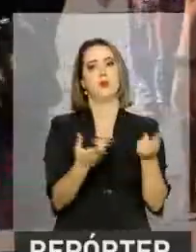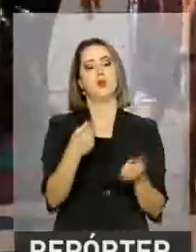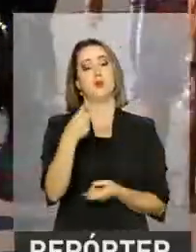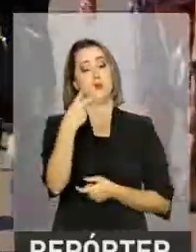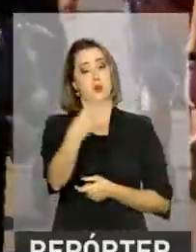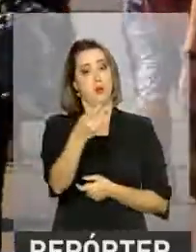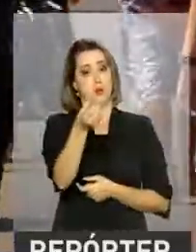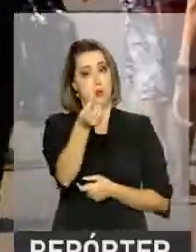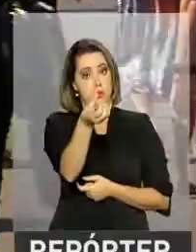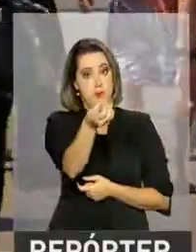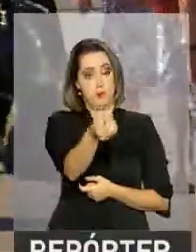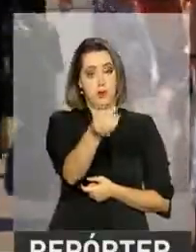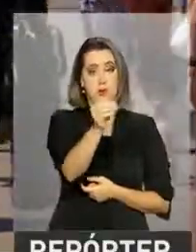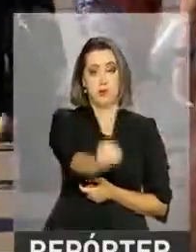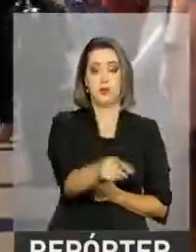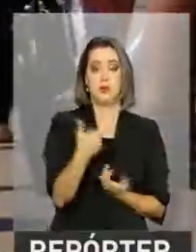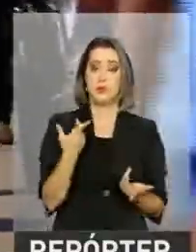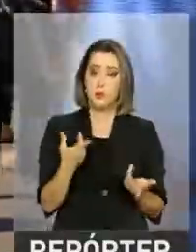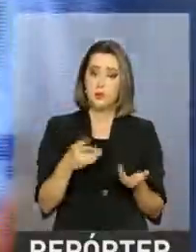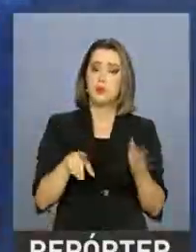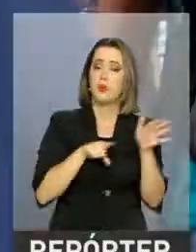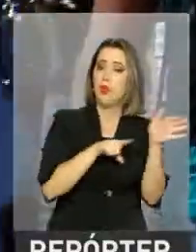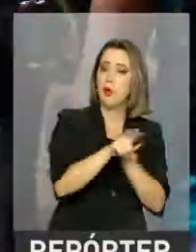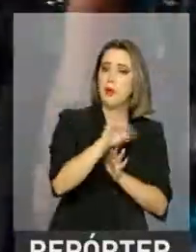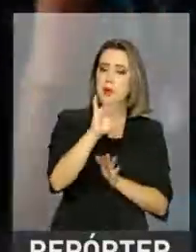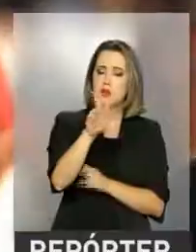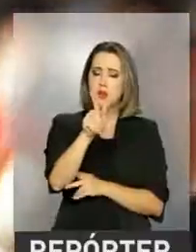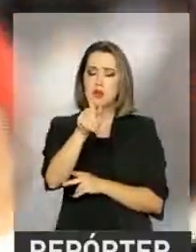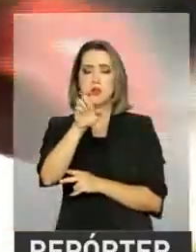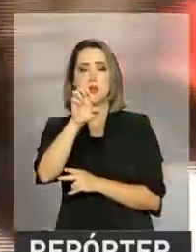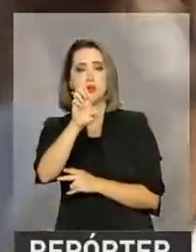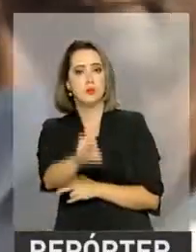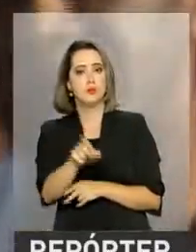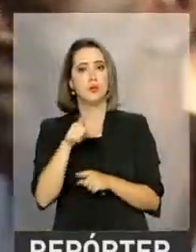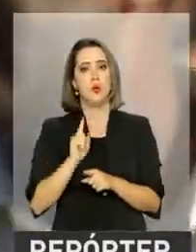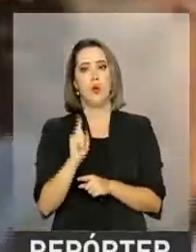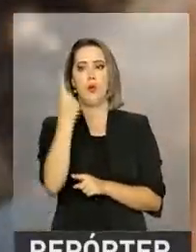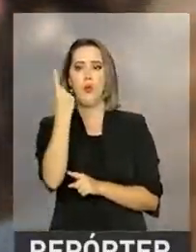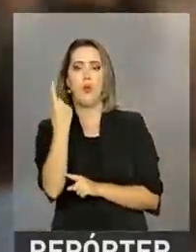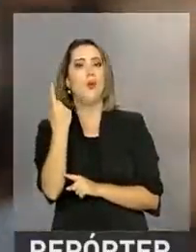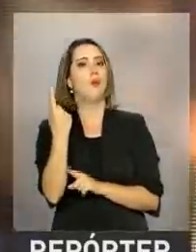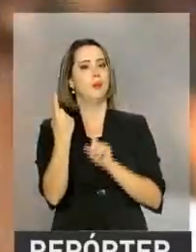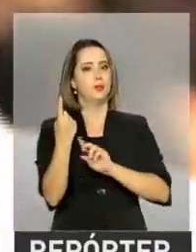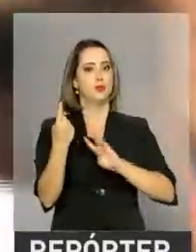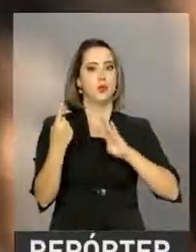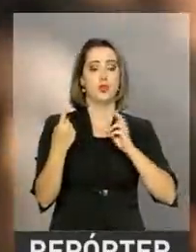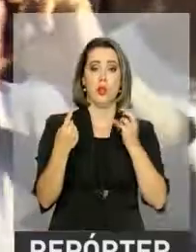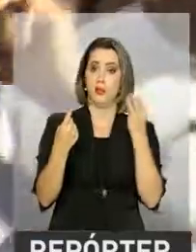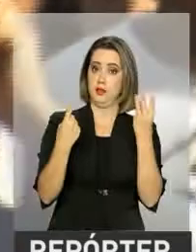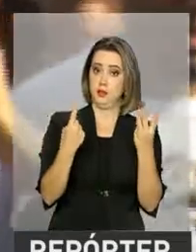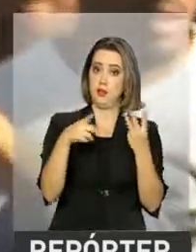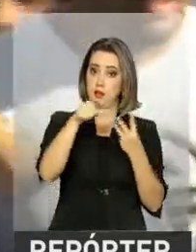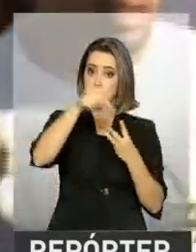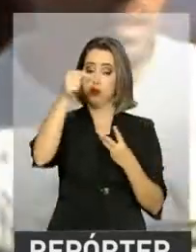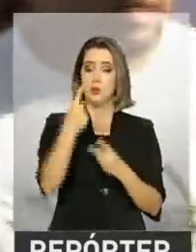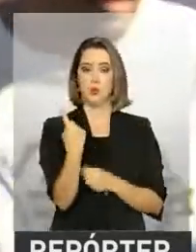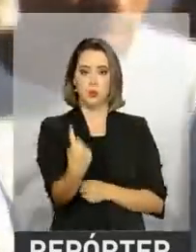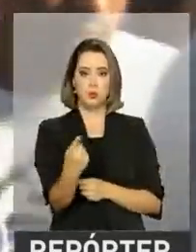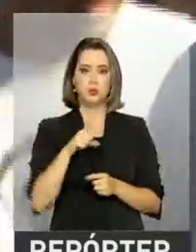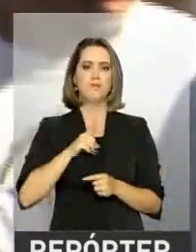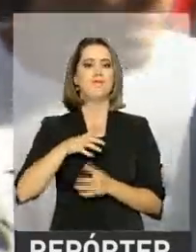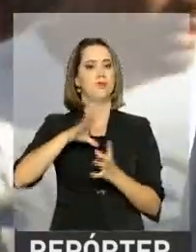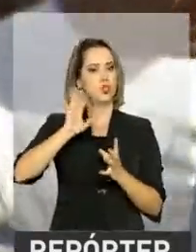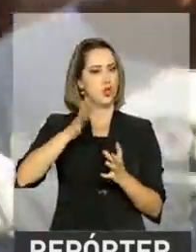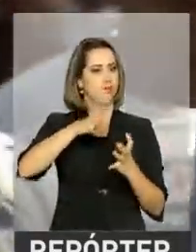projeções do ibge daqui a quatro décadas uma em cada três pessoas será idosa além